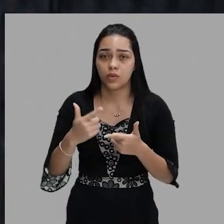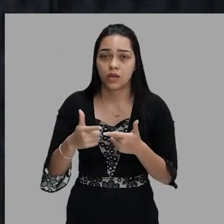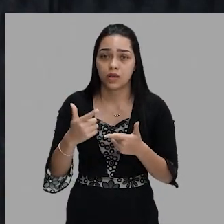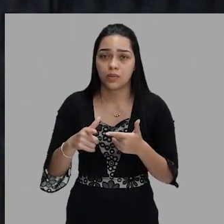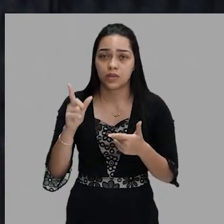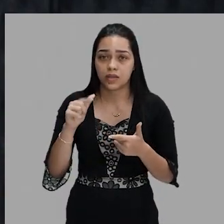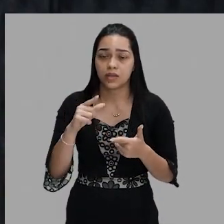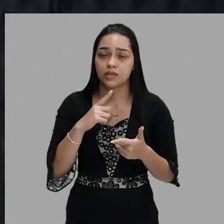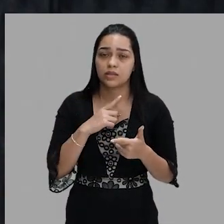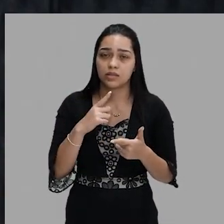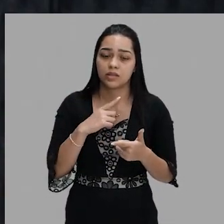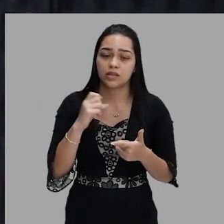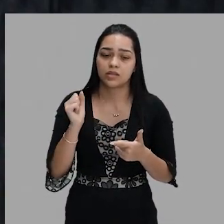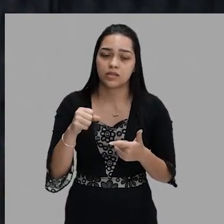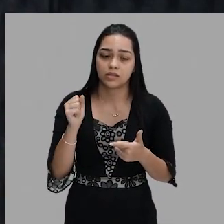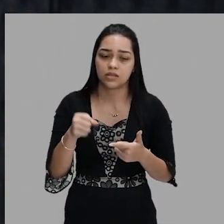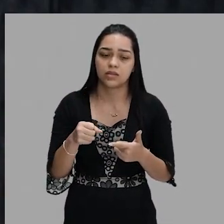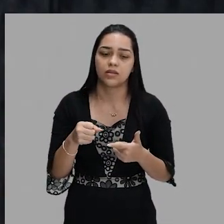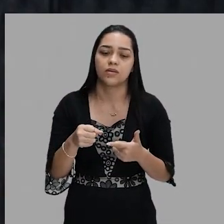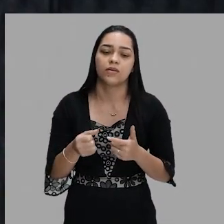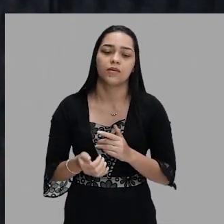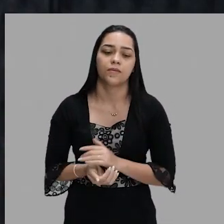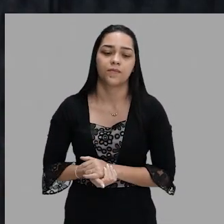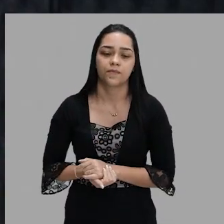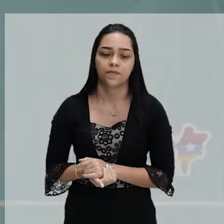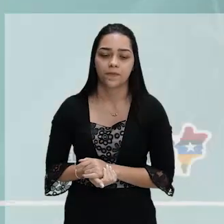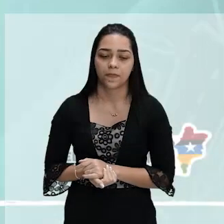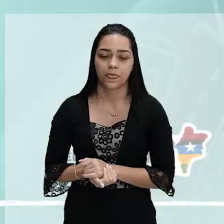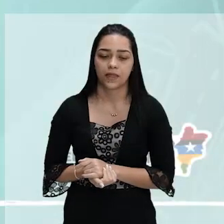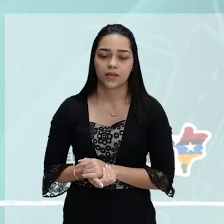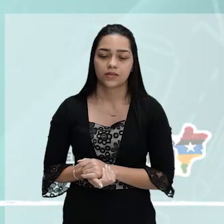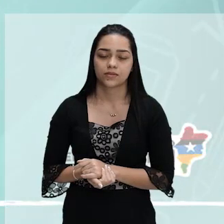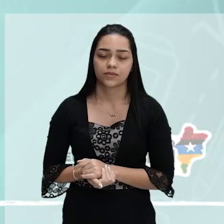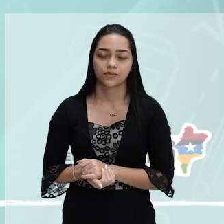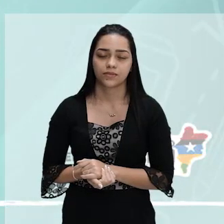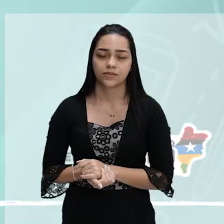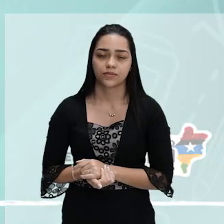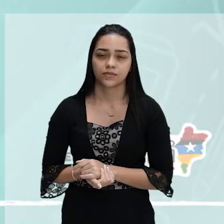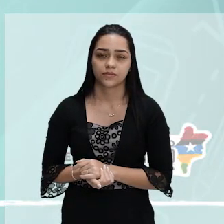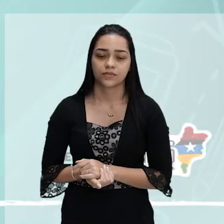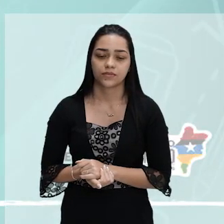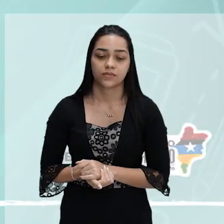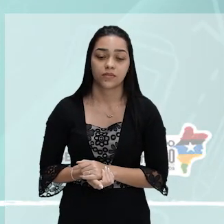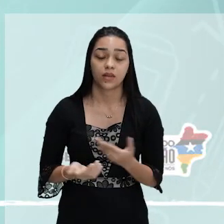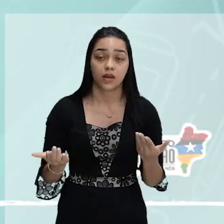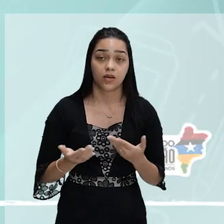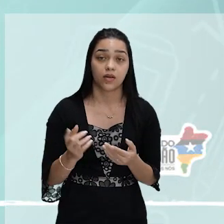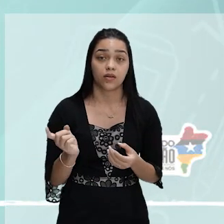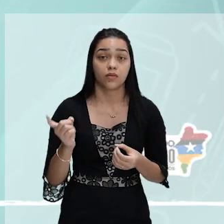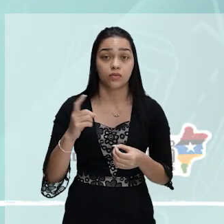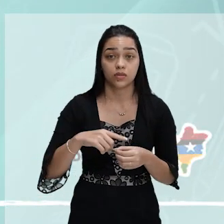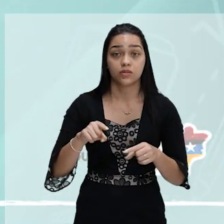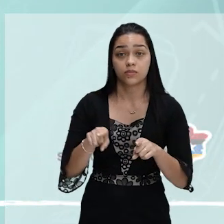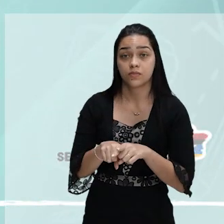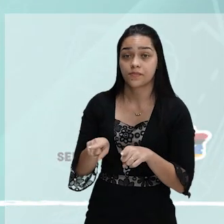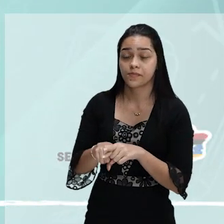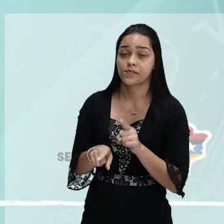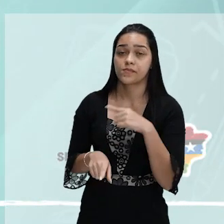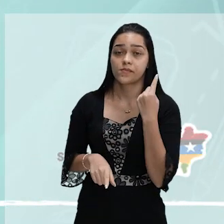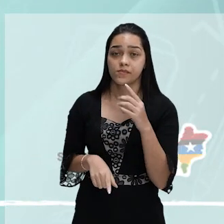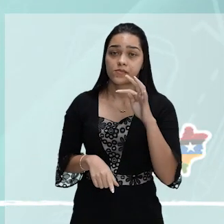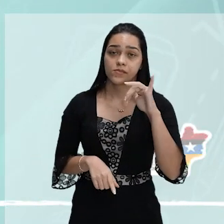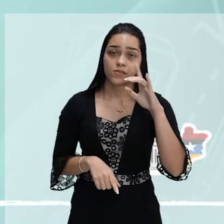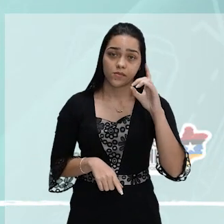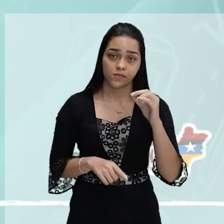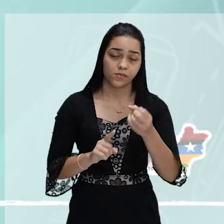que são causados aí pela desmielinização, né, dos neurônios. Agora, voltando para o nosso